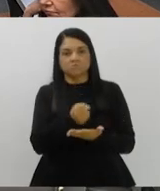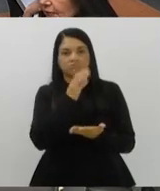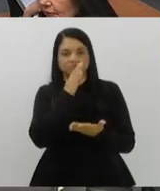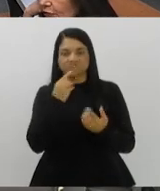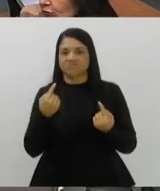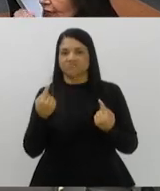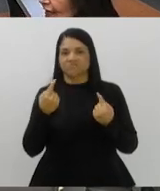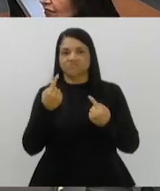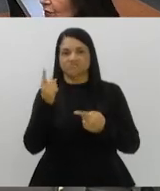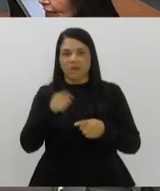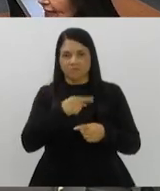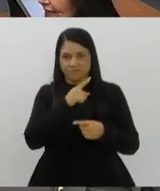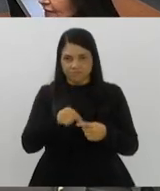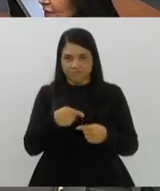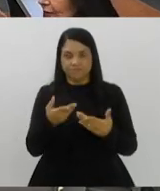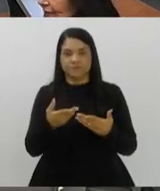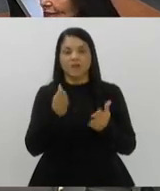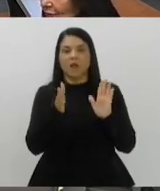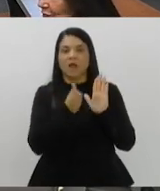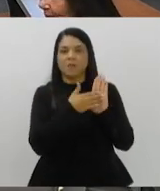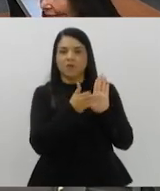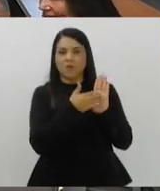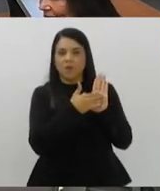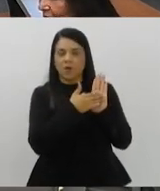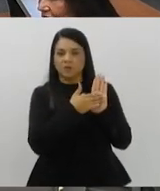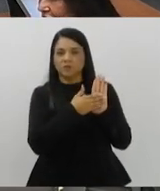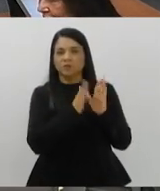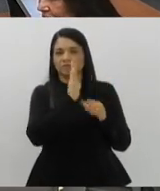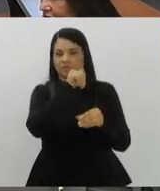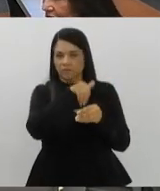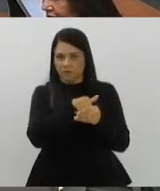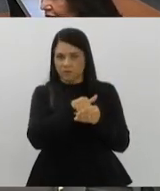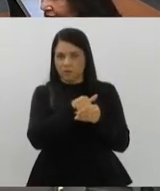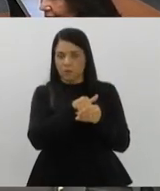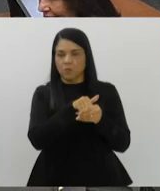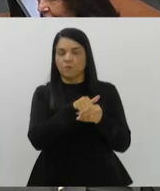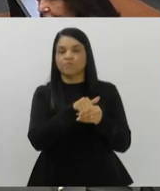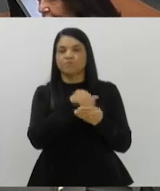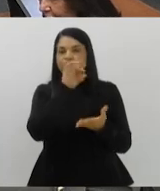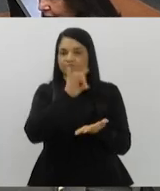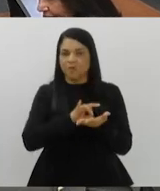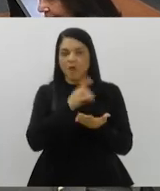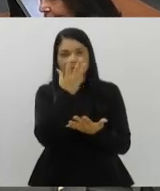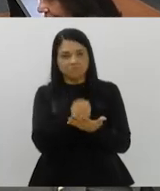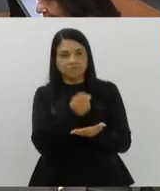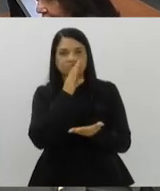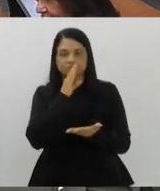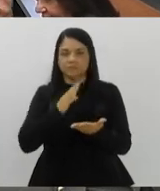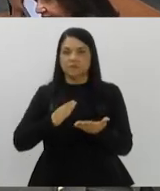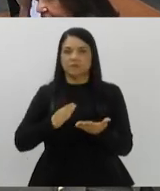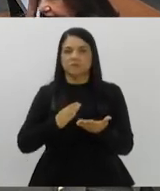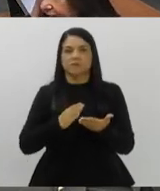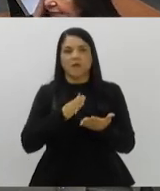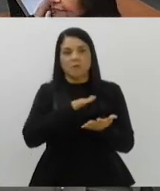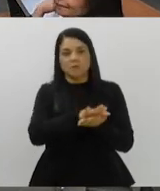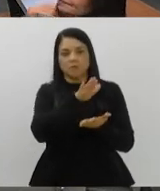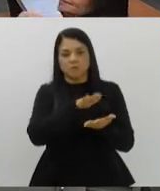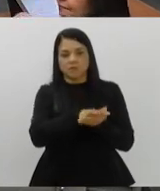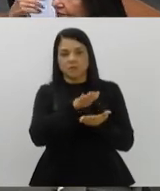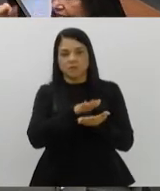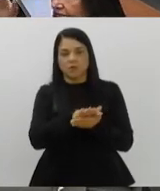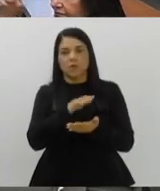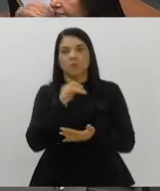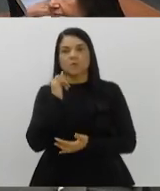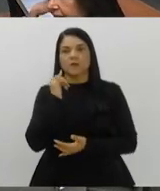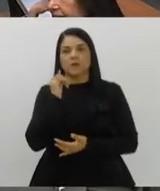votação, a proposta original. Senhores que aprovam, permaneçam como estão. Aprovado. Vai a publicação. Para a